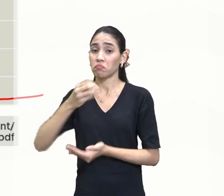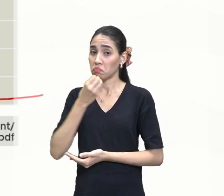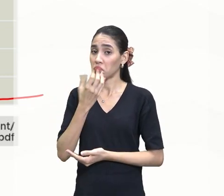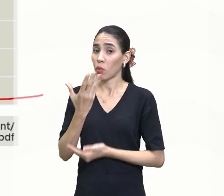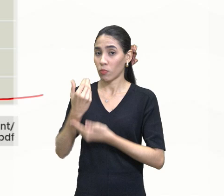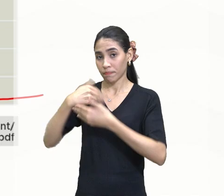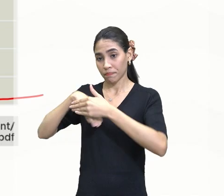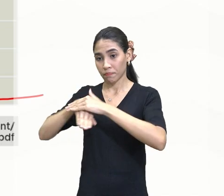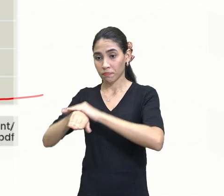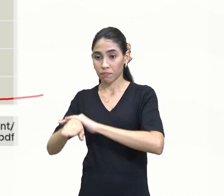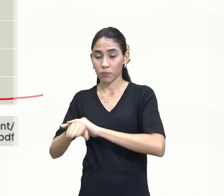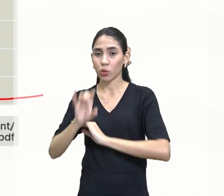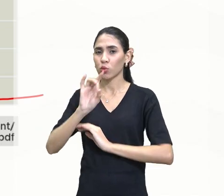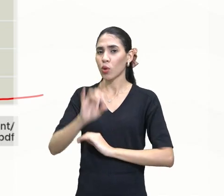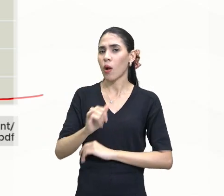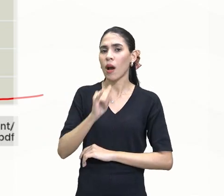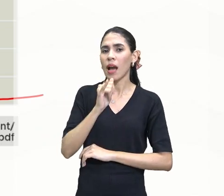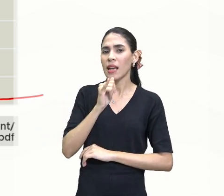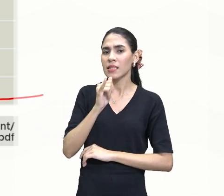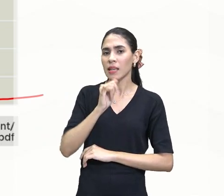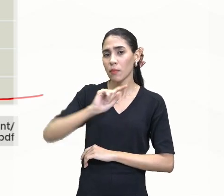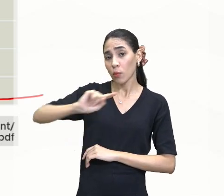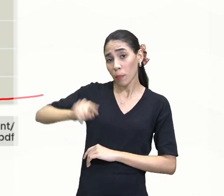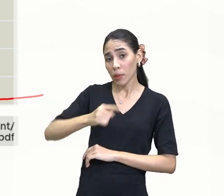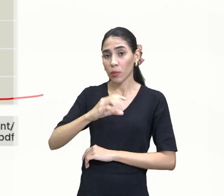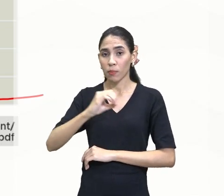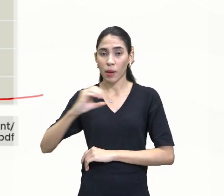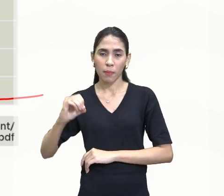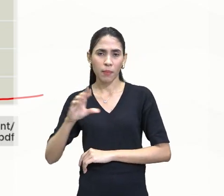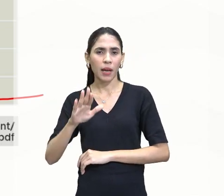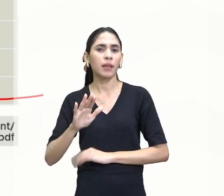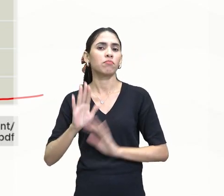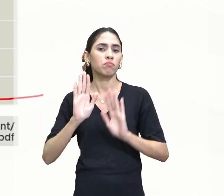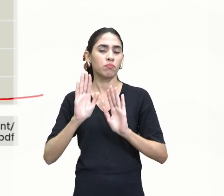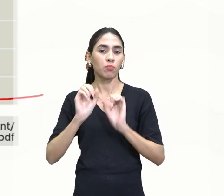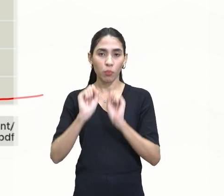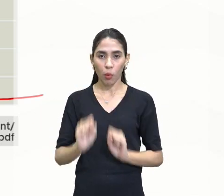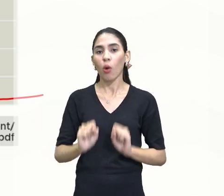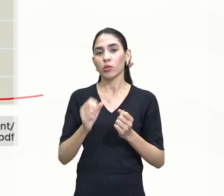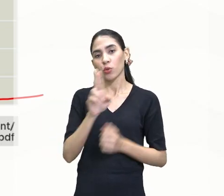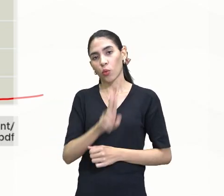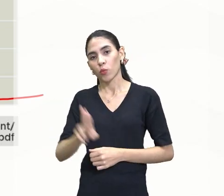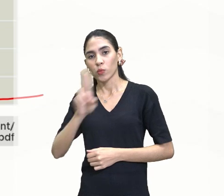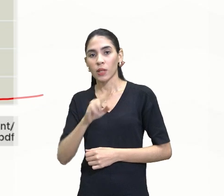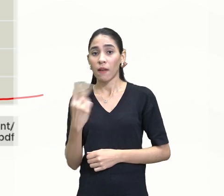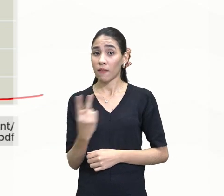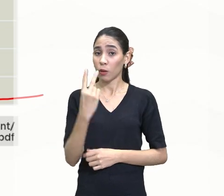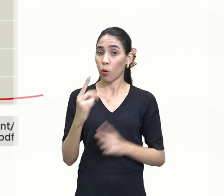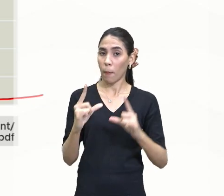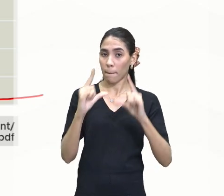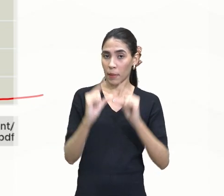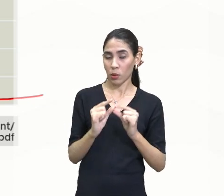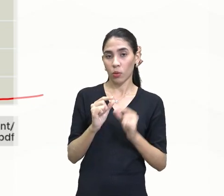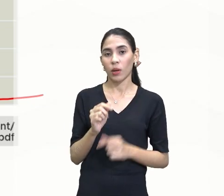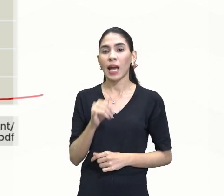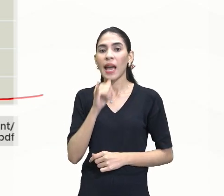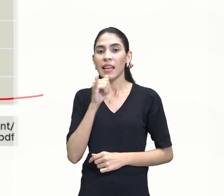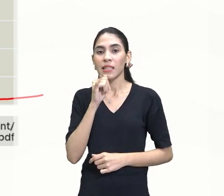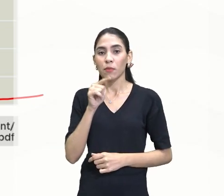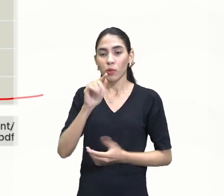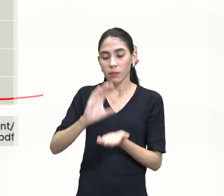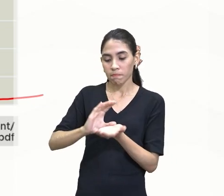daí é um exemplo com R$1.000, mas você pode utilizar valores muito menores, tá? Quando você está fazendo uma